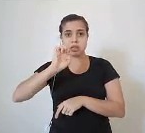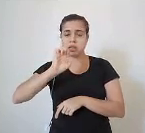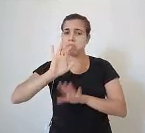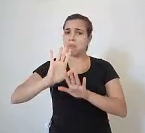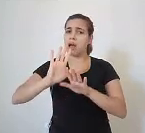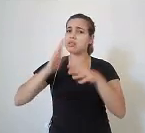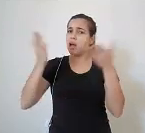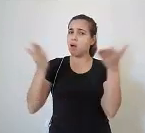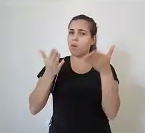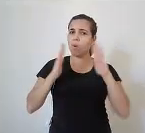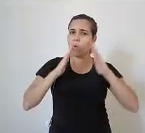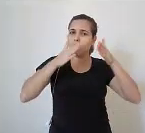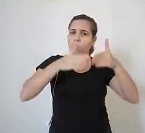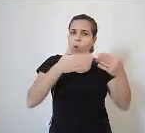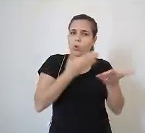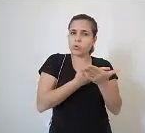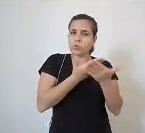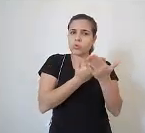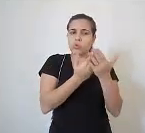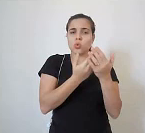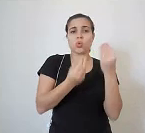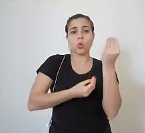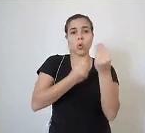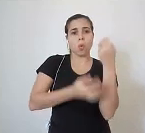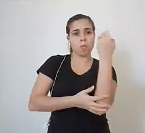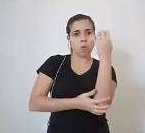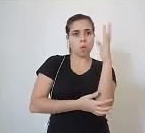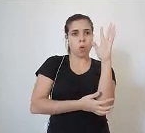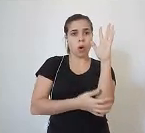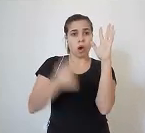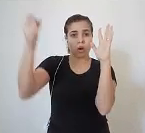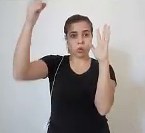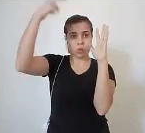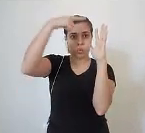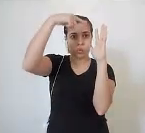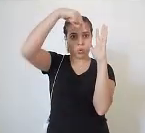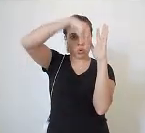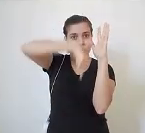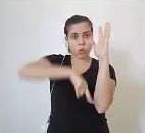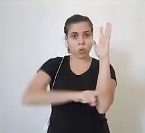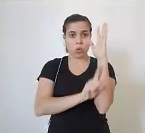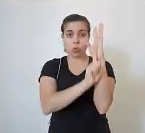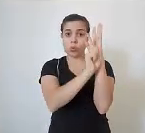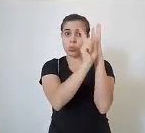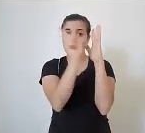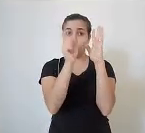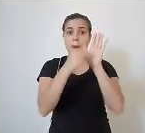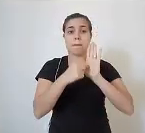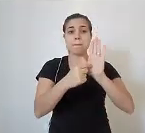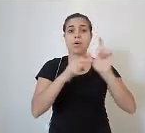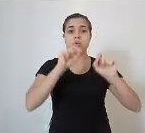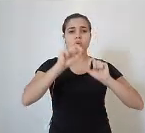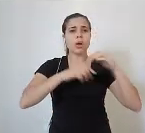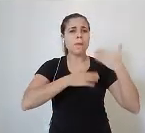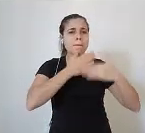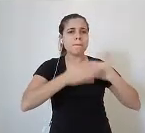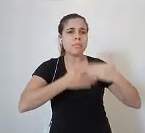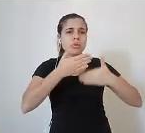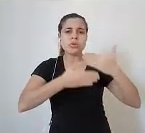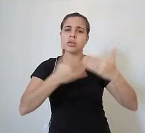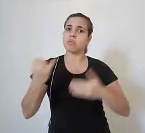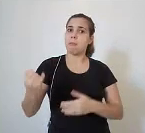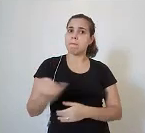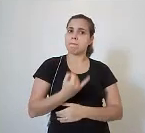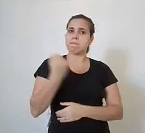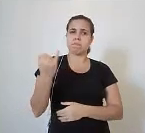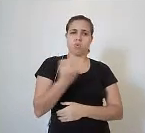frente em citologia. Mas aqui eu trouxe a fotossíntese, que é com certeza ela que contribui mais para a produção de matéria orgânica no planeta